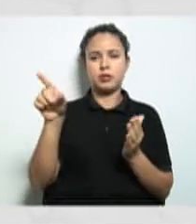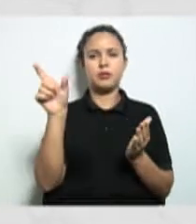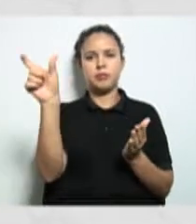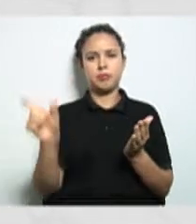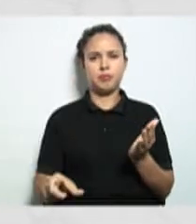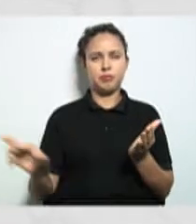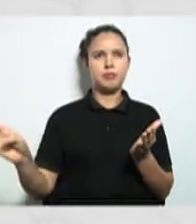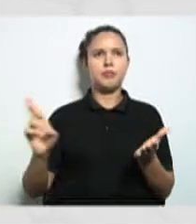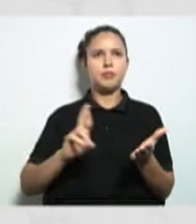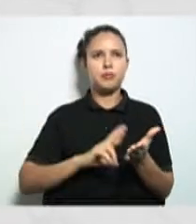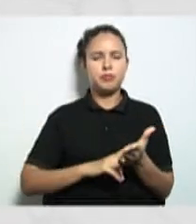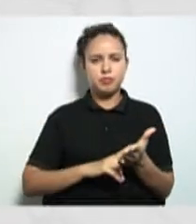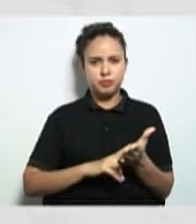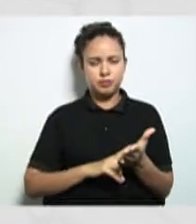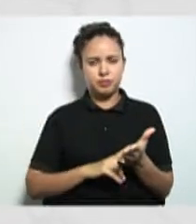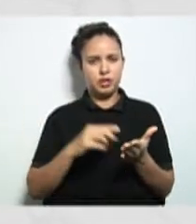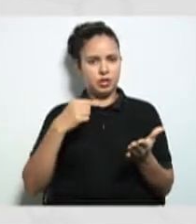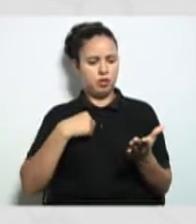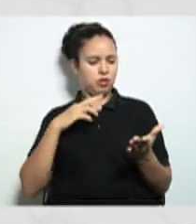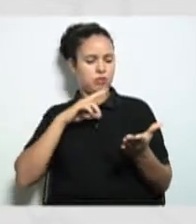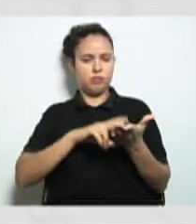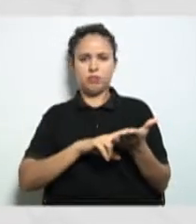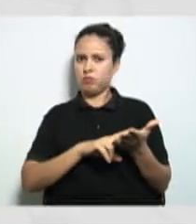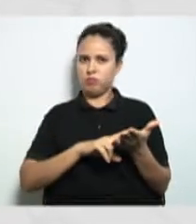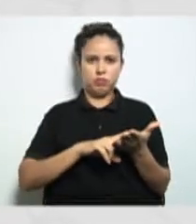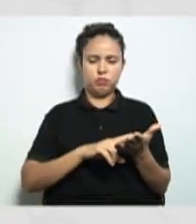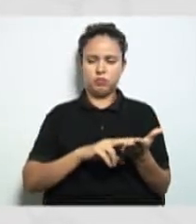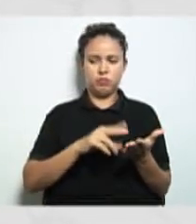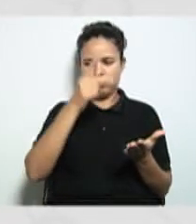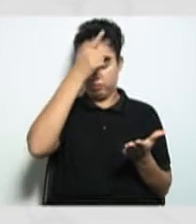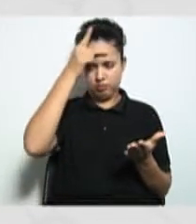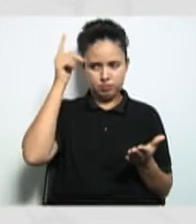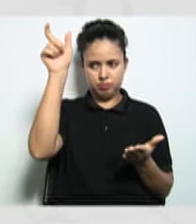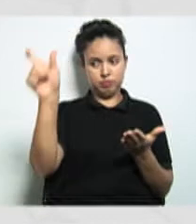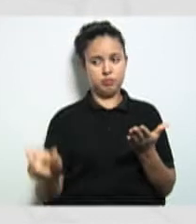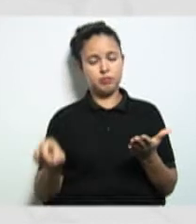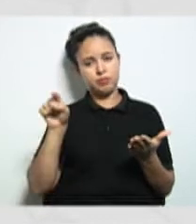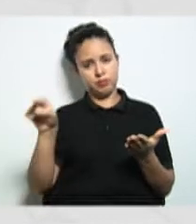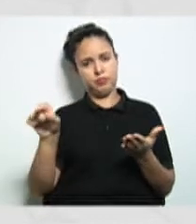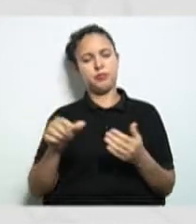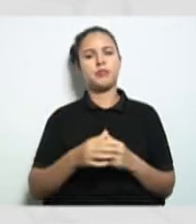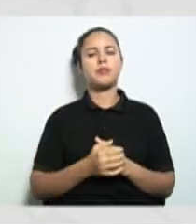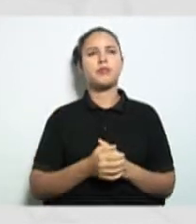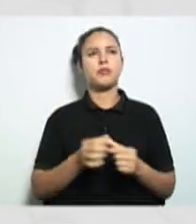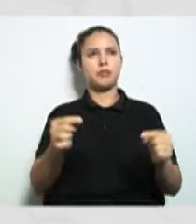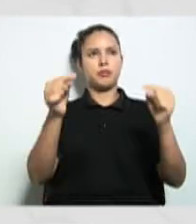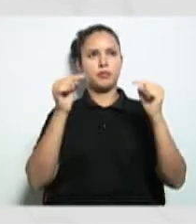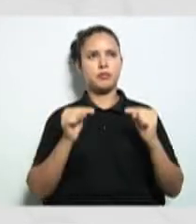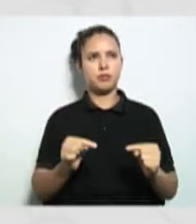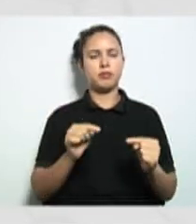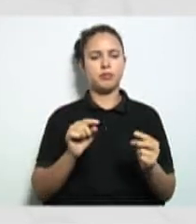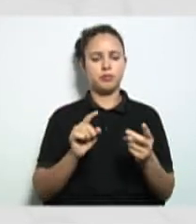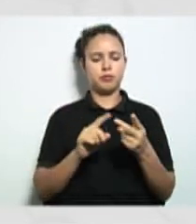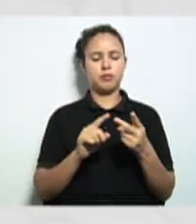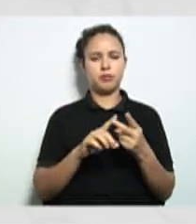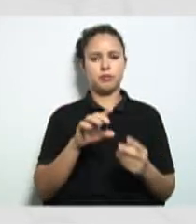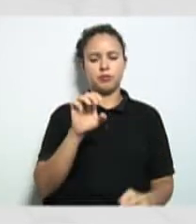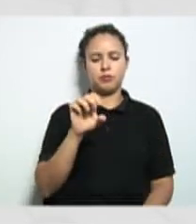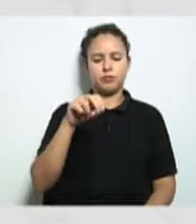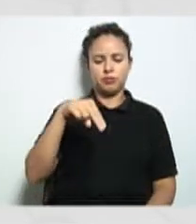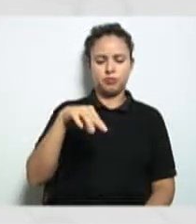vou responder e não a pessoa que está pesquisando. Depois, entrevista. Ela é